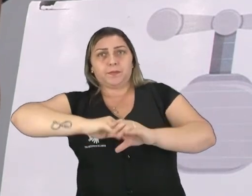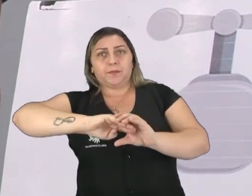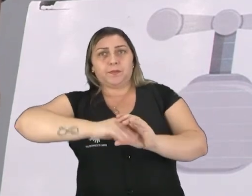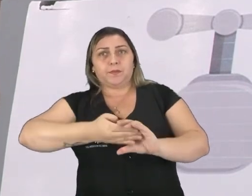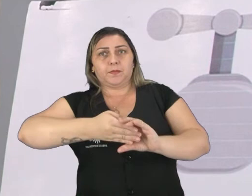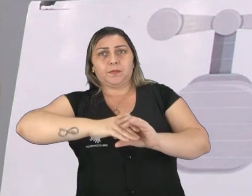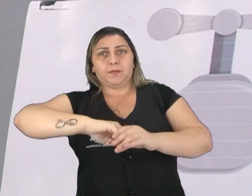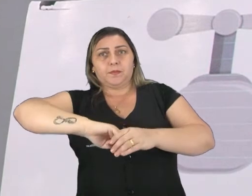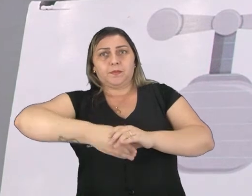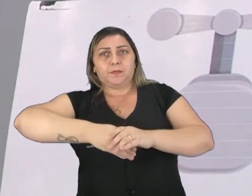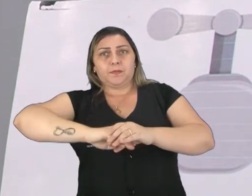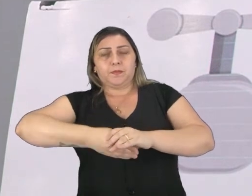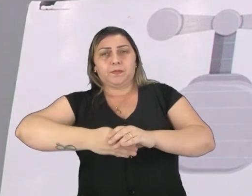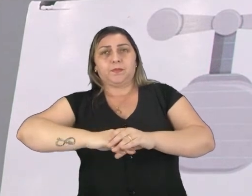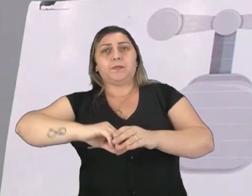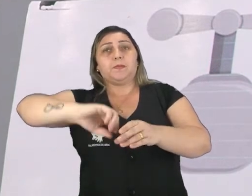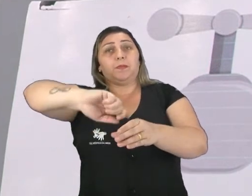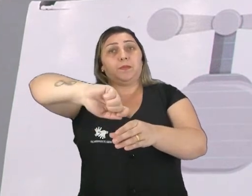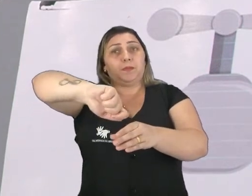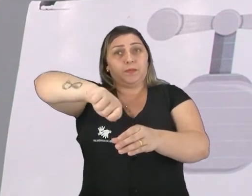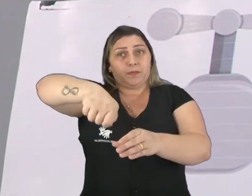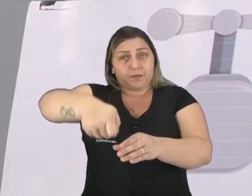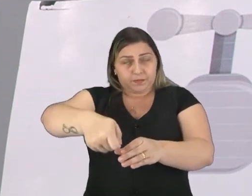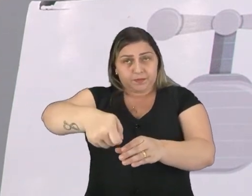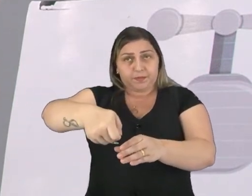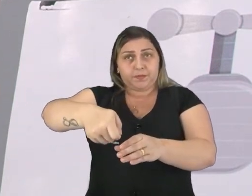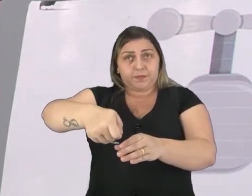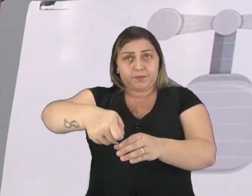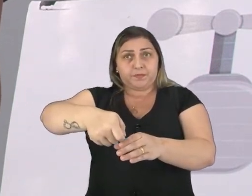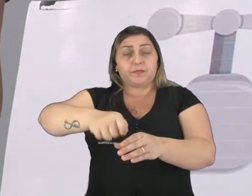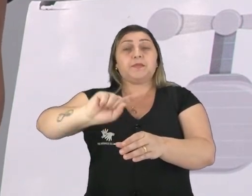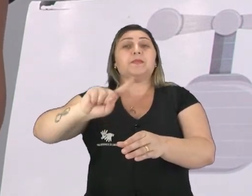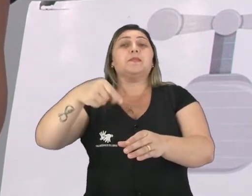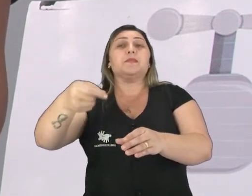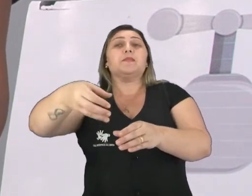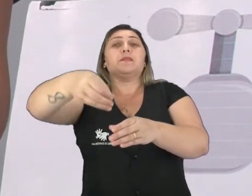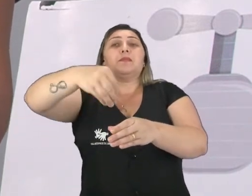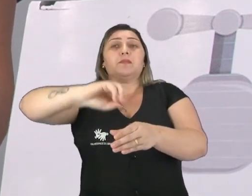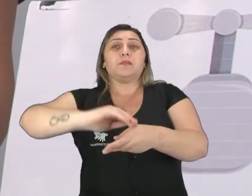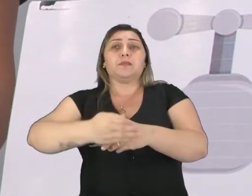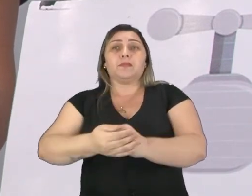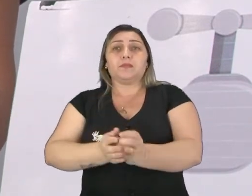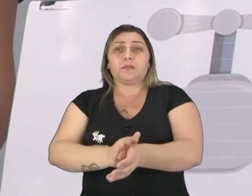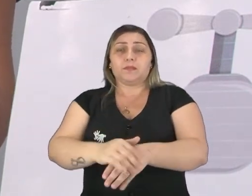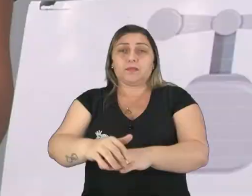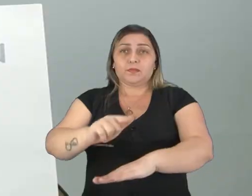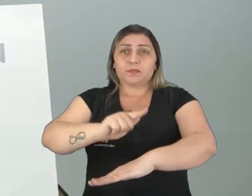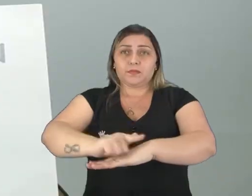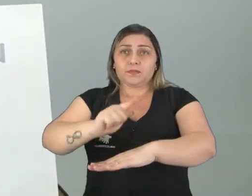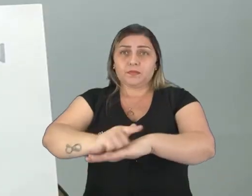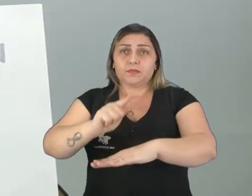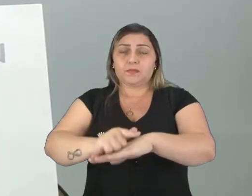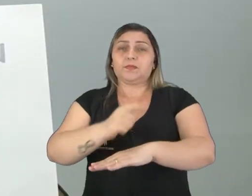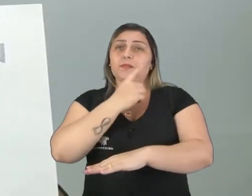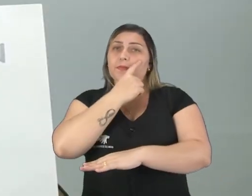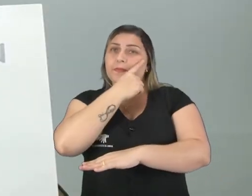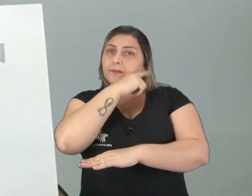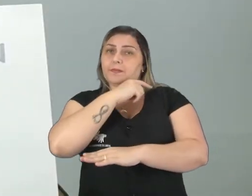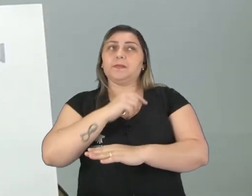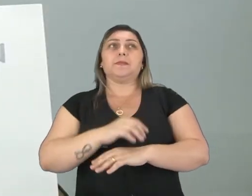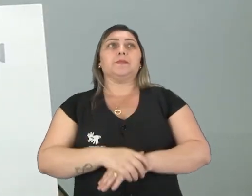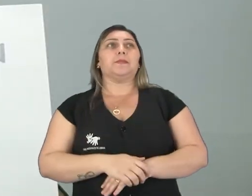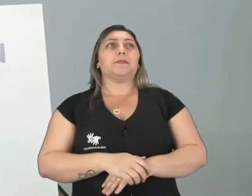a louça, com a torneira desligada, para depois começarmos a